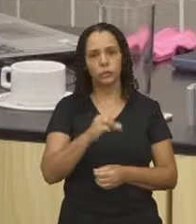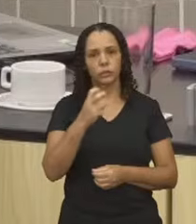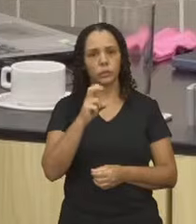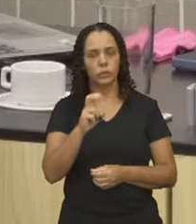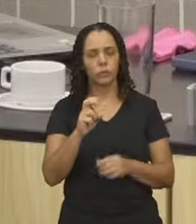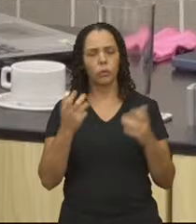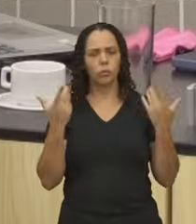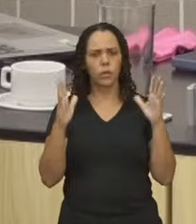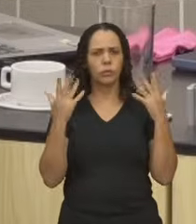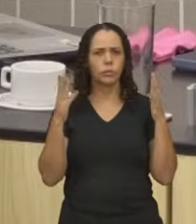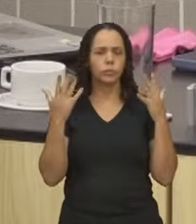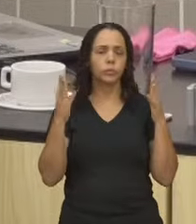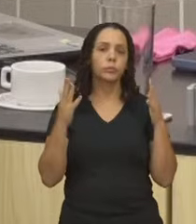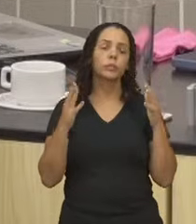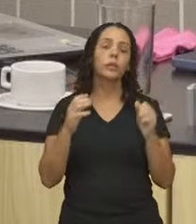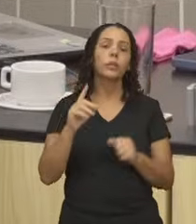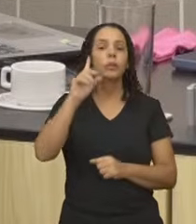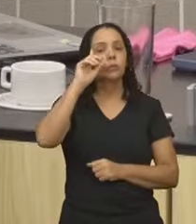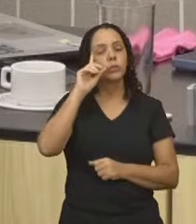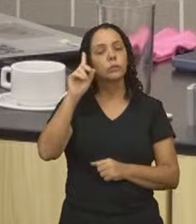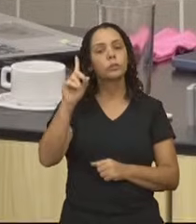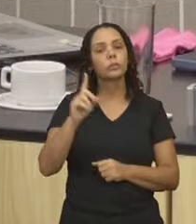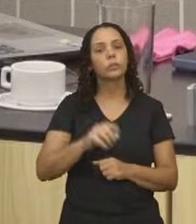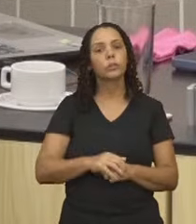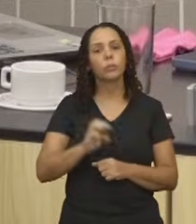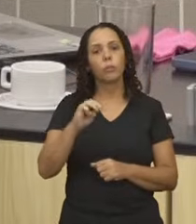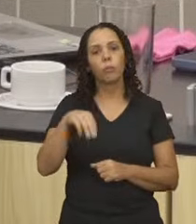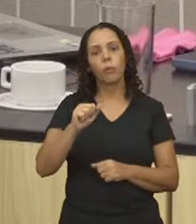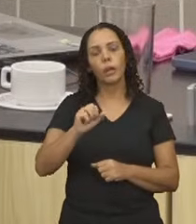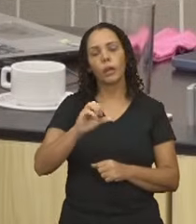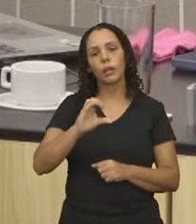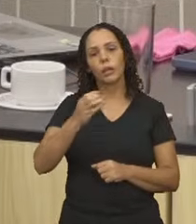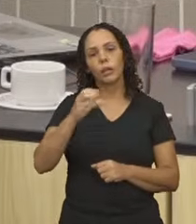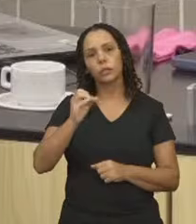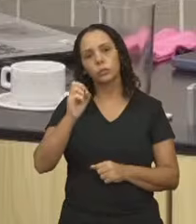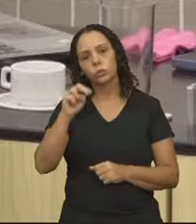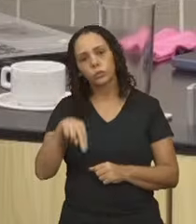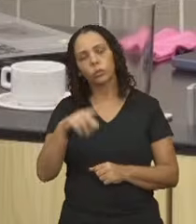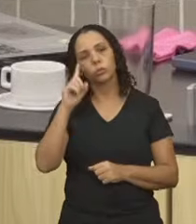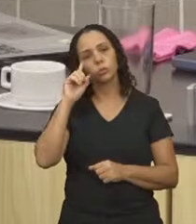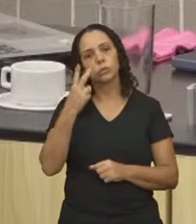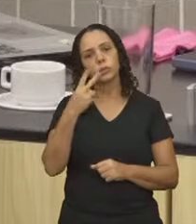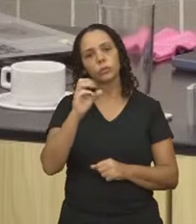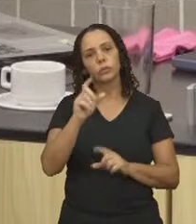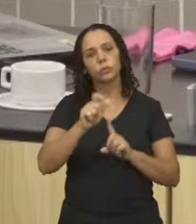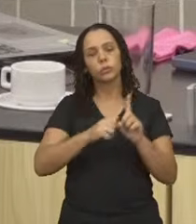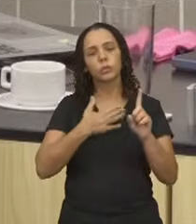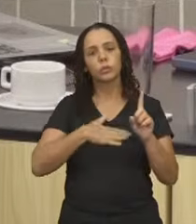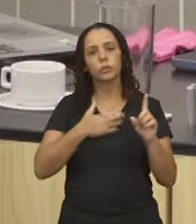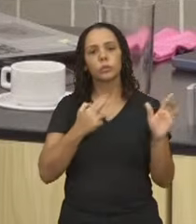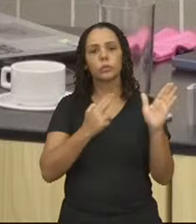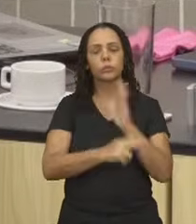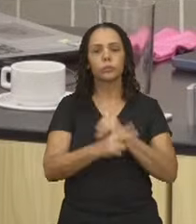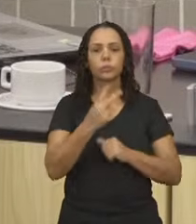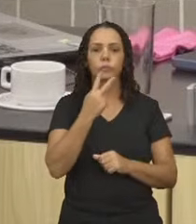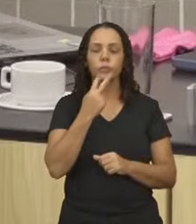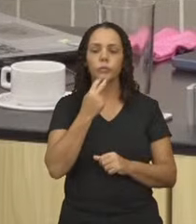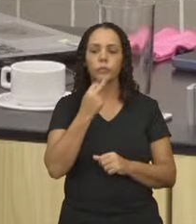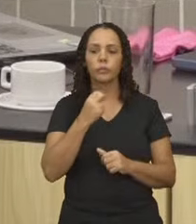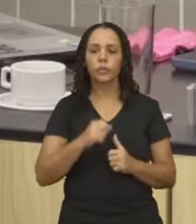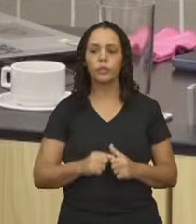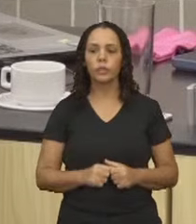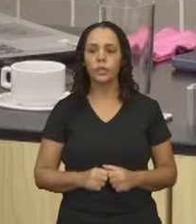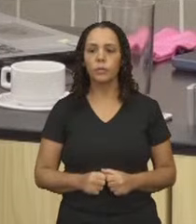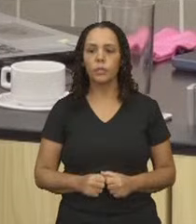moção comemorativa pelo transcurso do Dia do Maçom, 20 de agosto, autoria, Valmir do Parque Meia